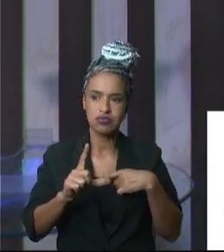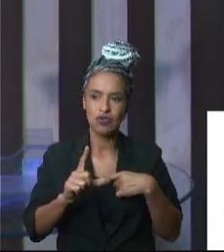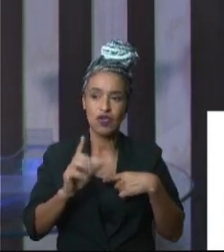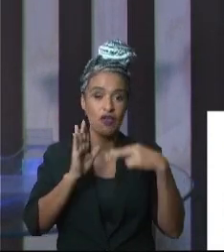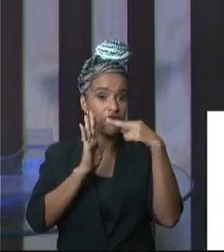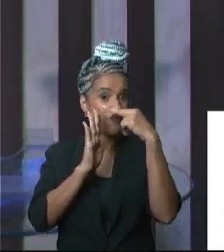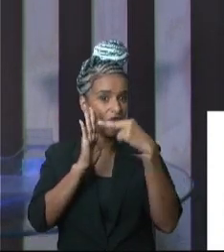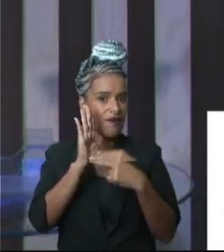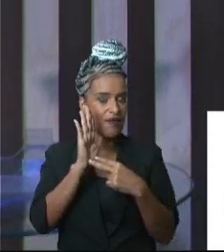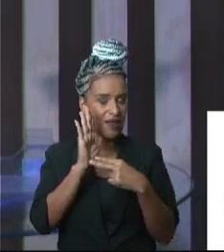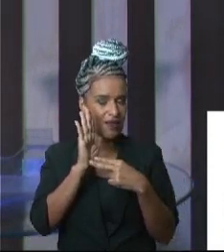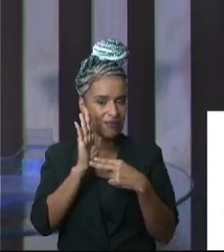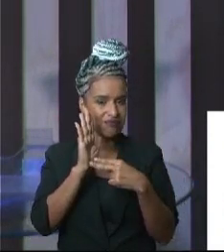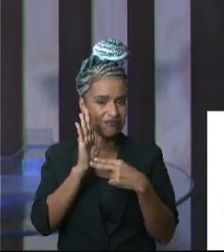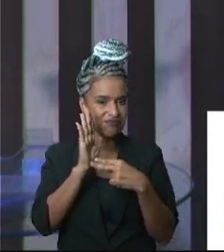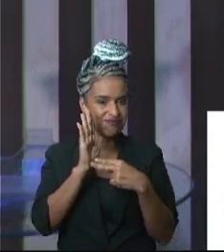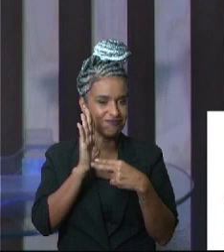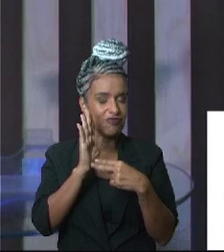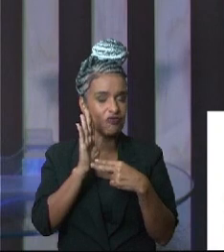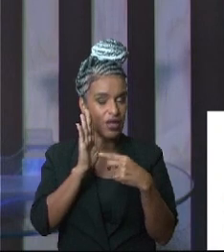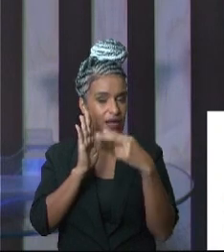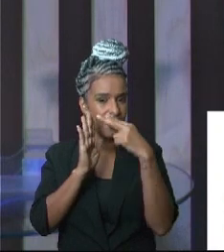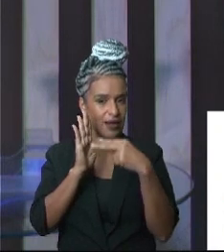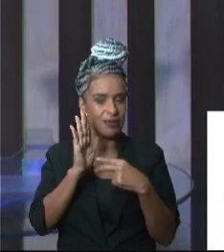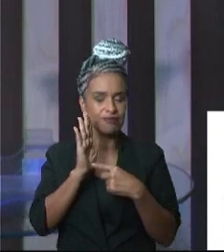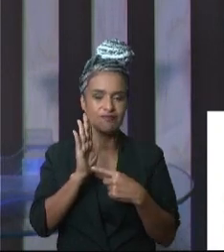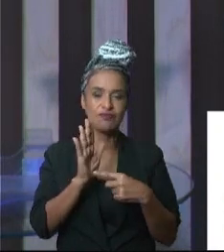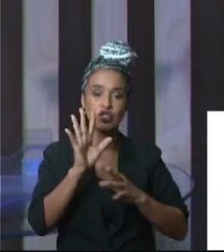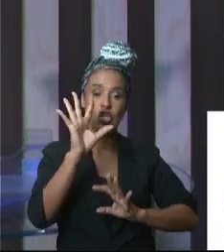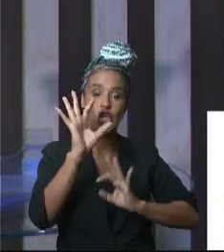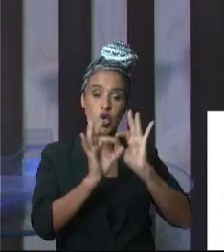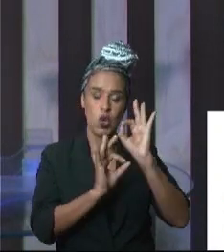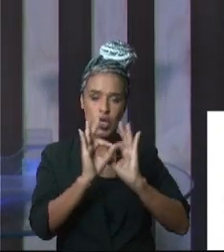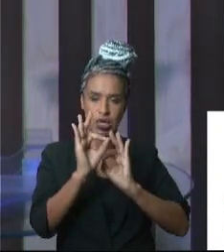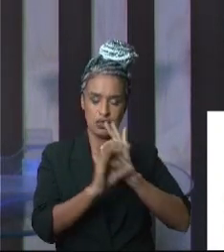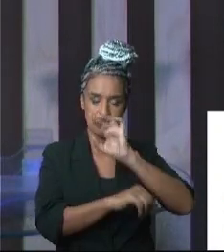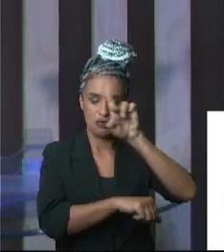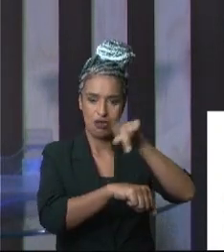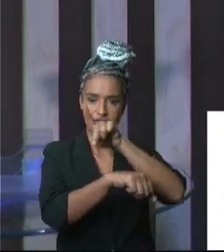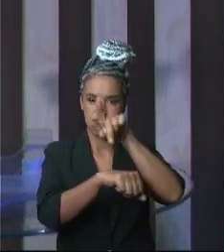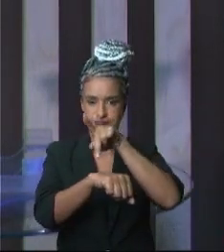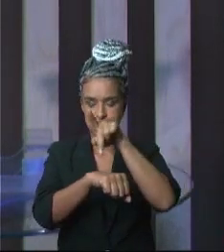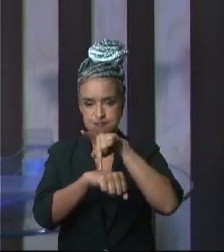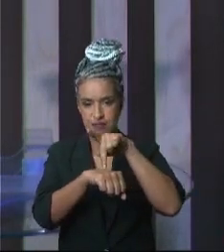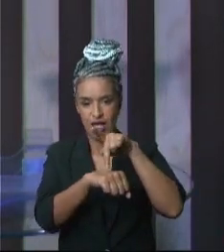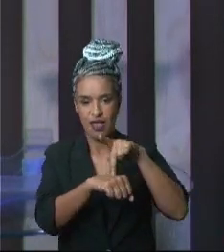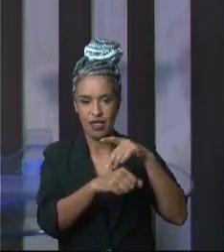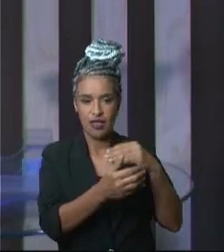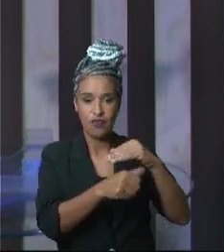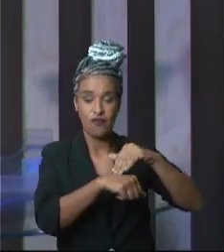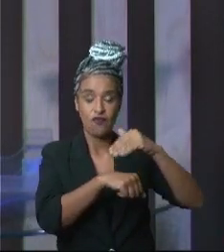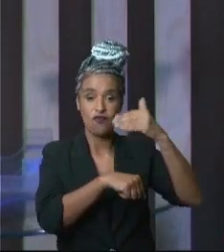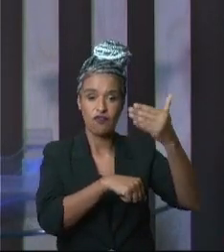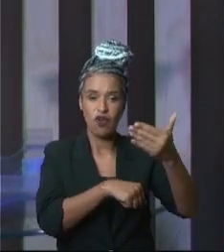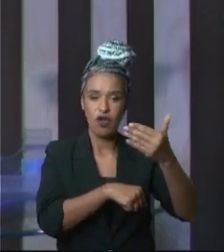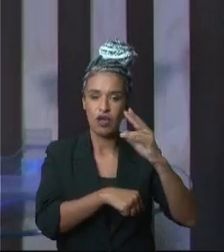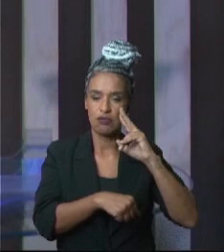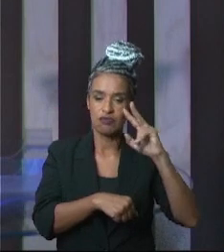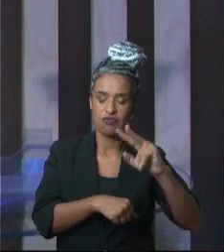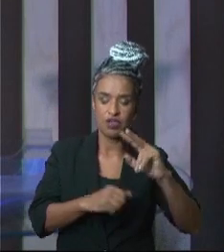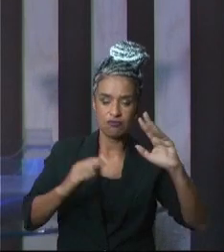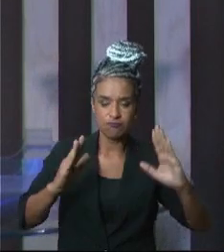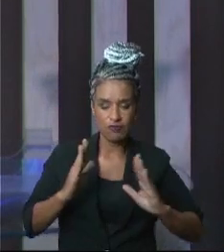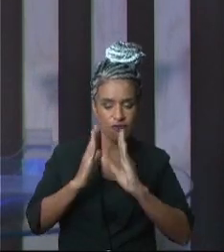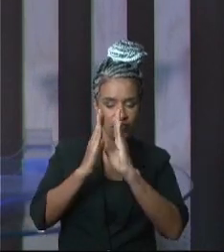o título só para ter presente. Organizações internacionais diante da tempestade perfeita,